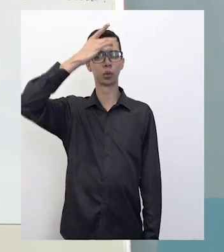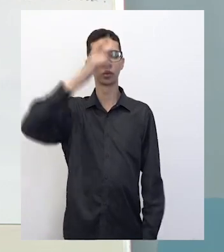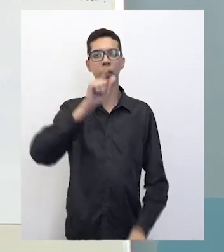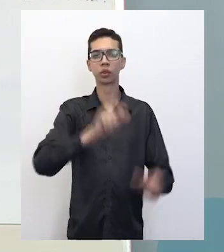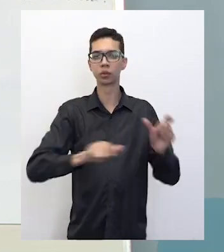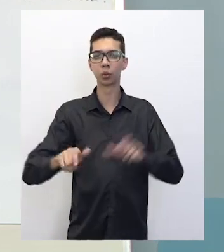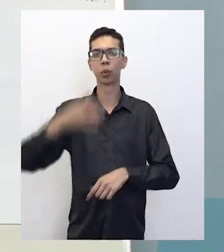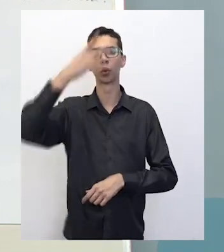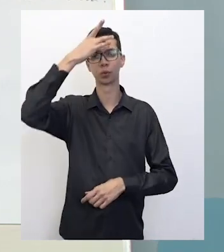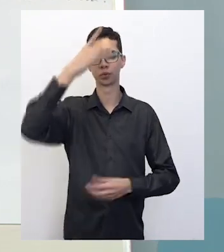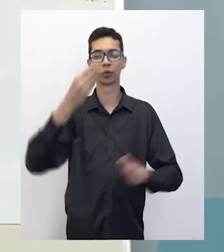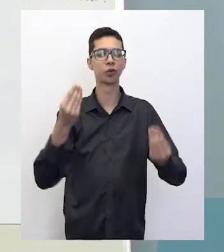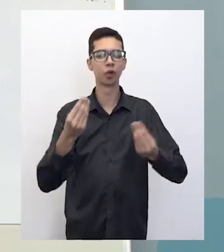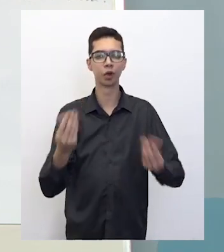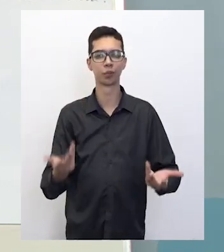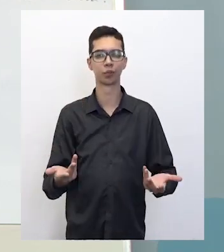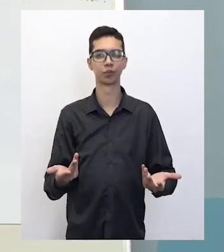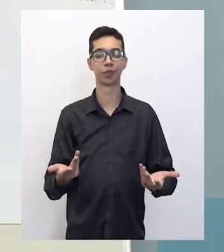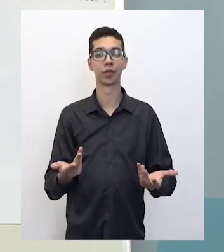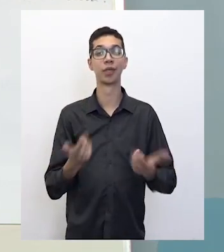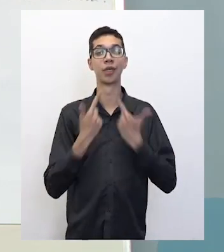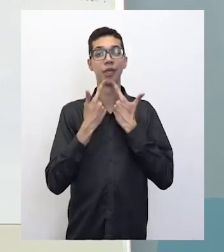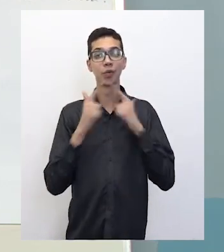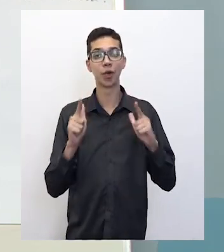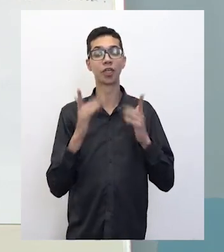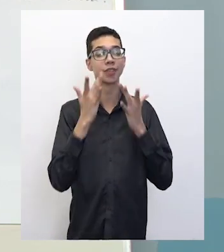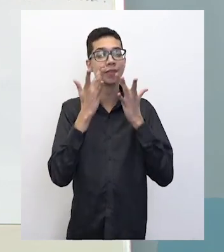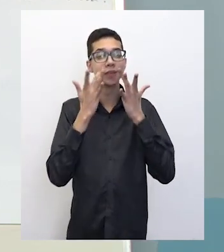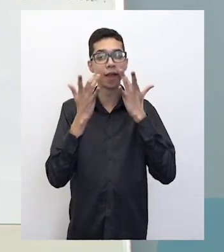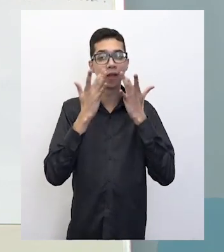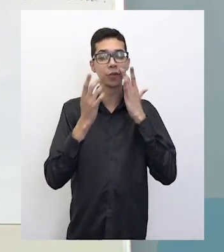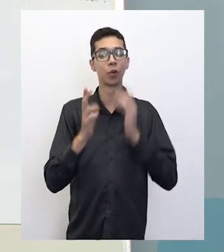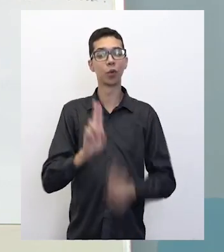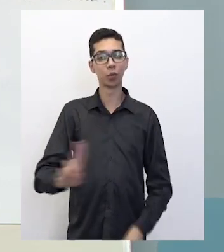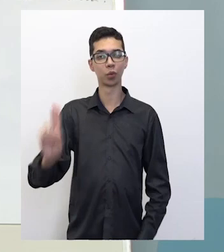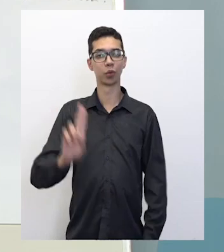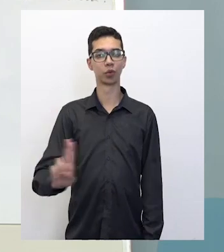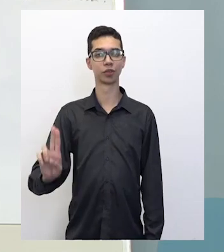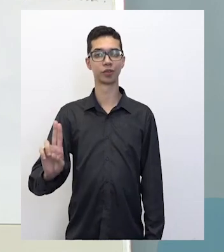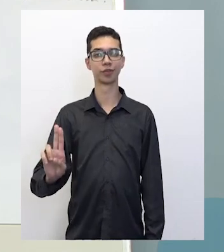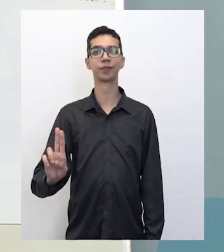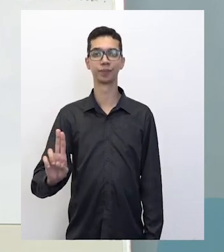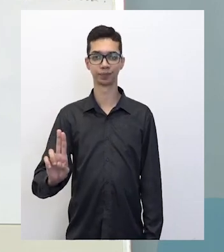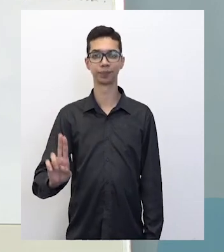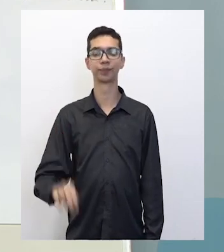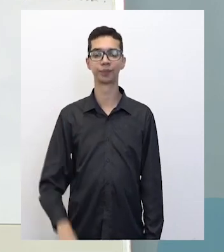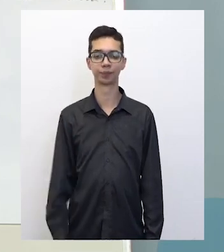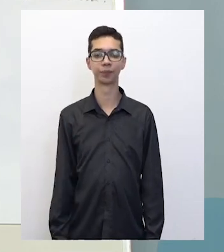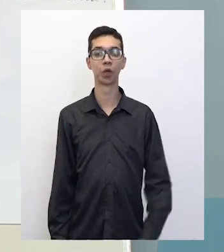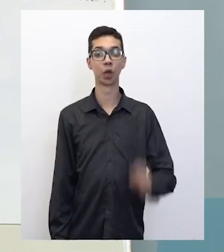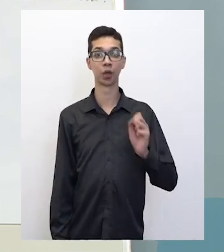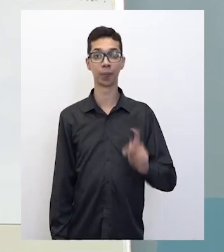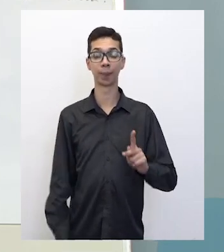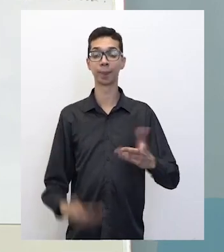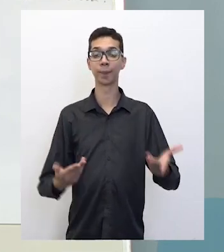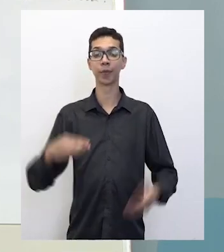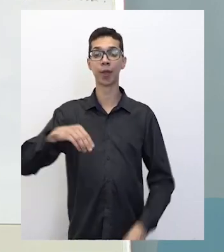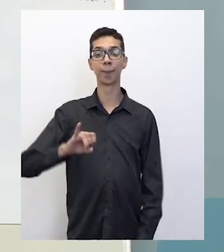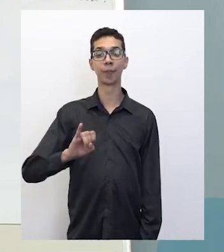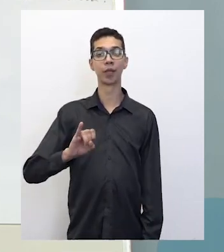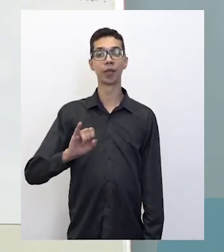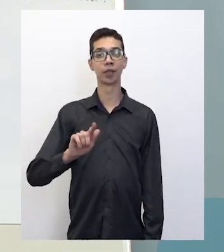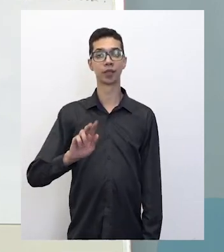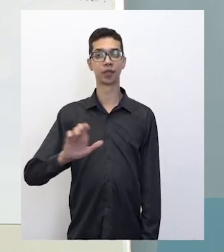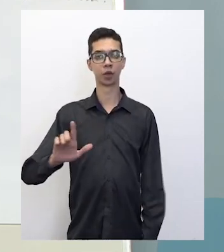né, aqui no caso, um complementa o outro, né, e é basicamente realmente isso que é a intervenção cênica, tá? E o Miguel